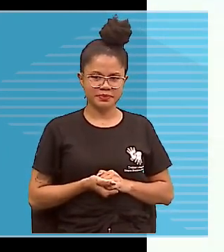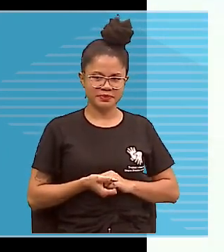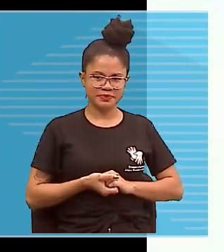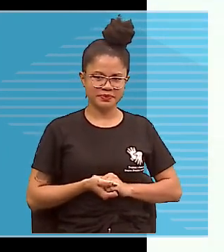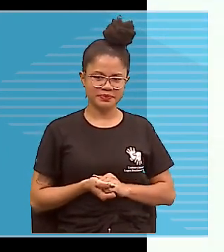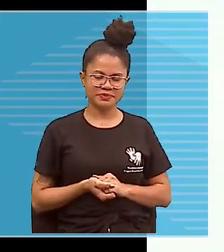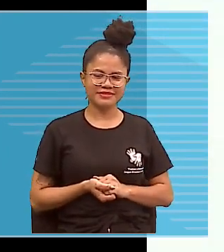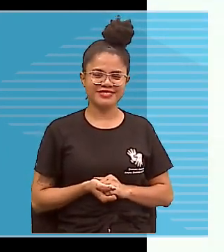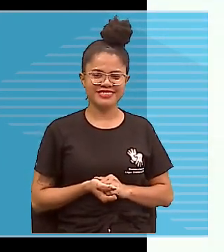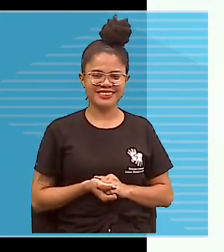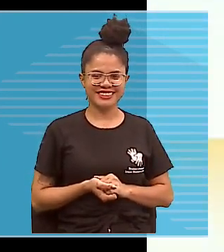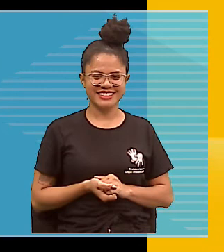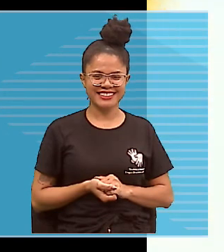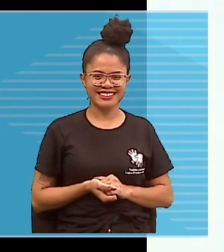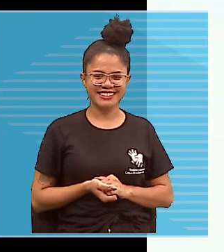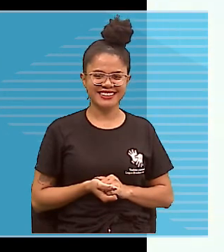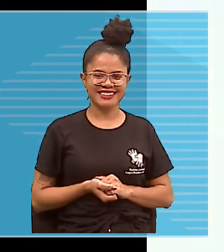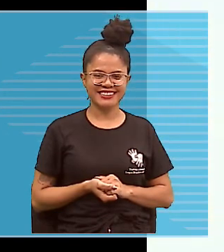meu.